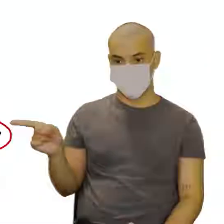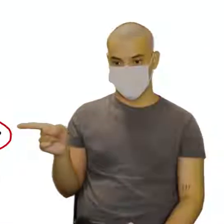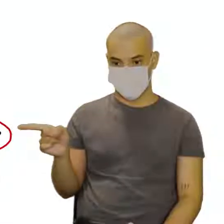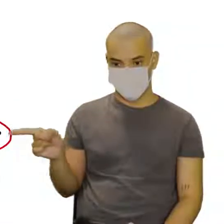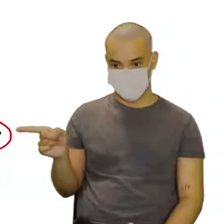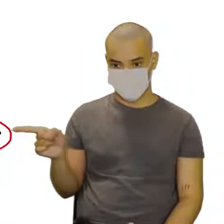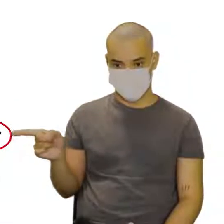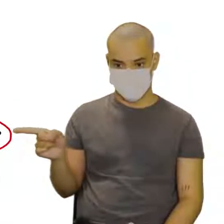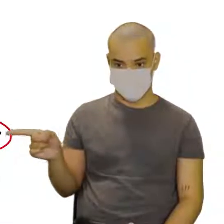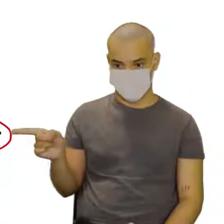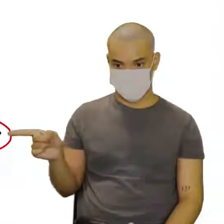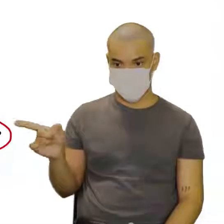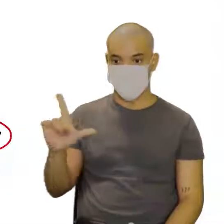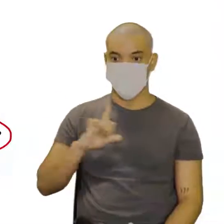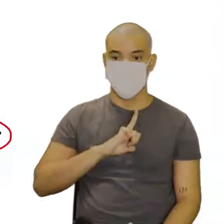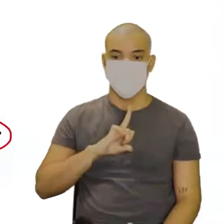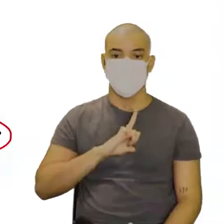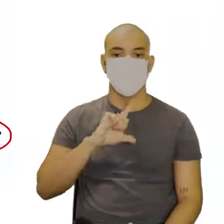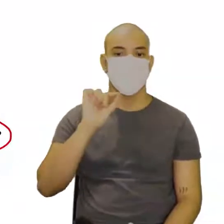tem aqui, ó,